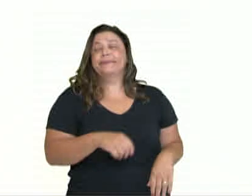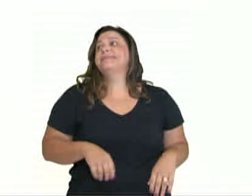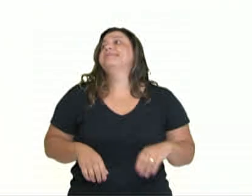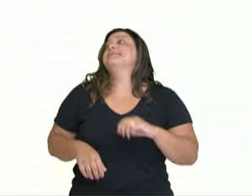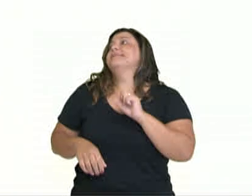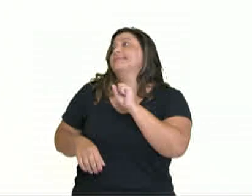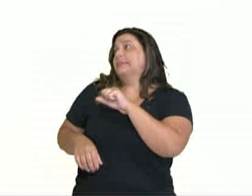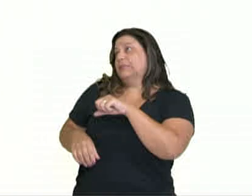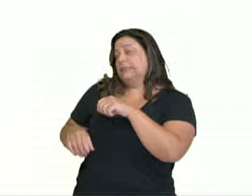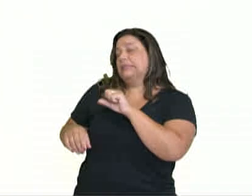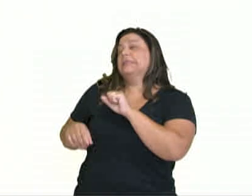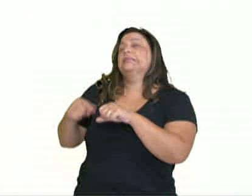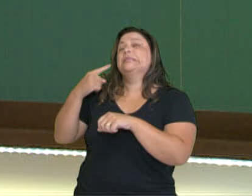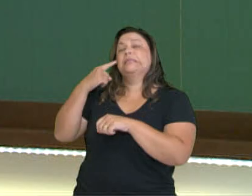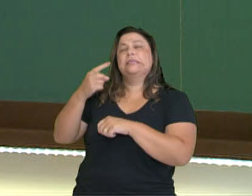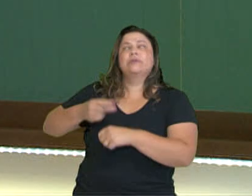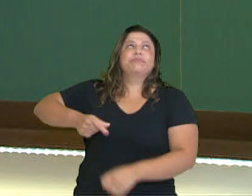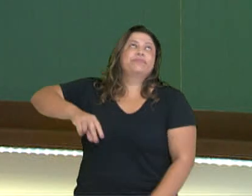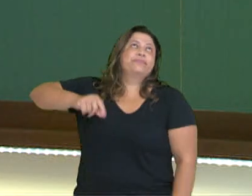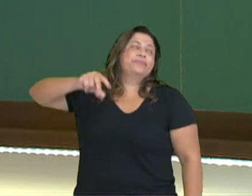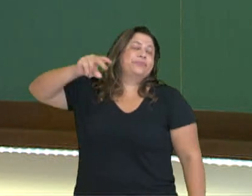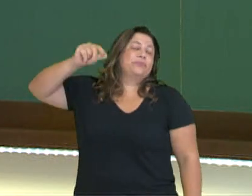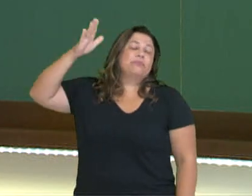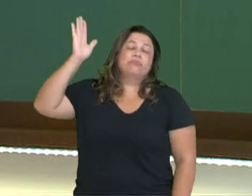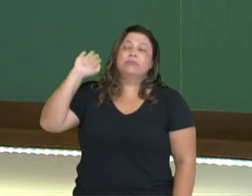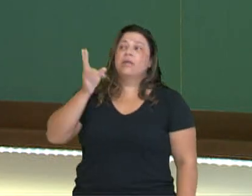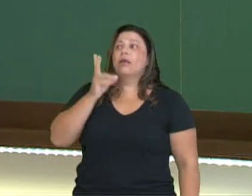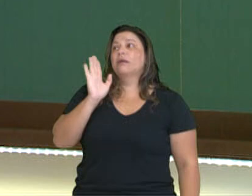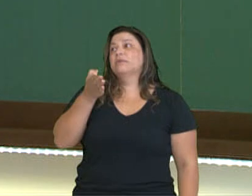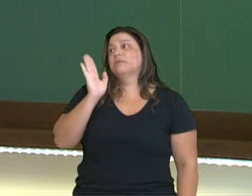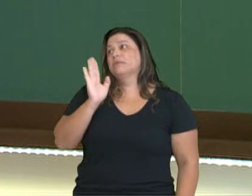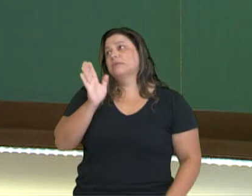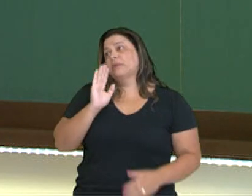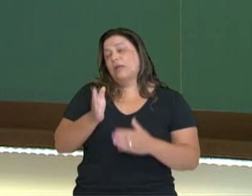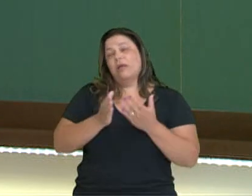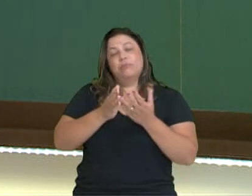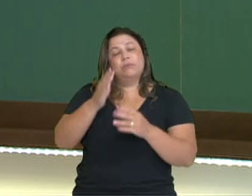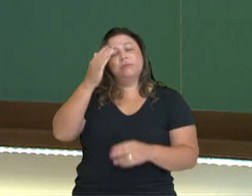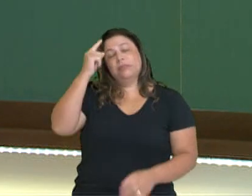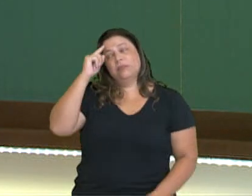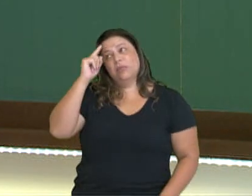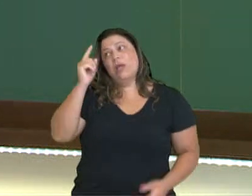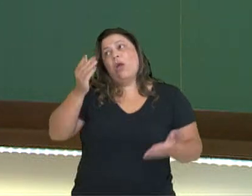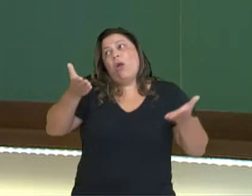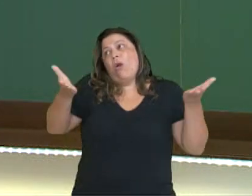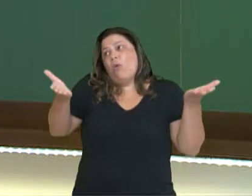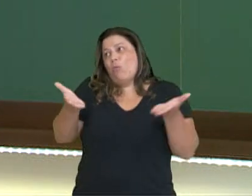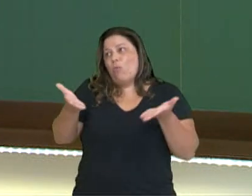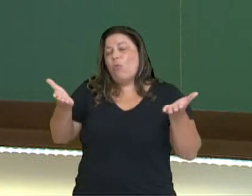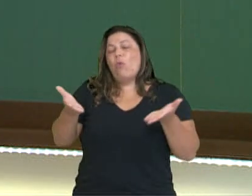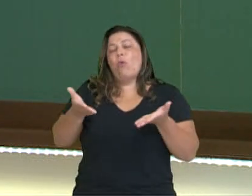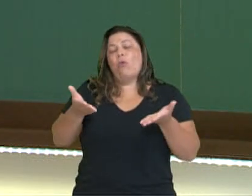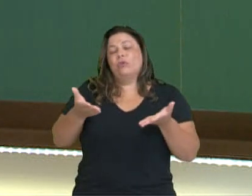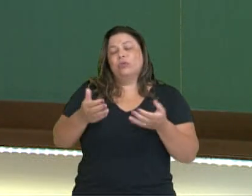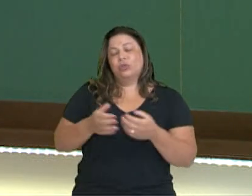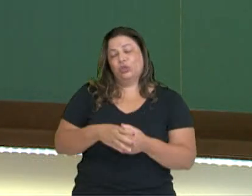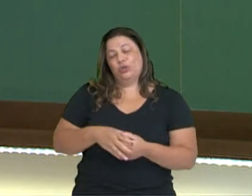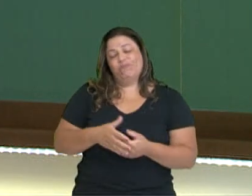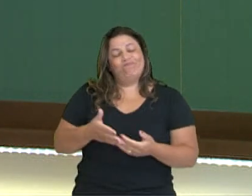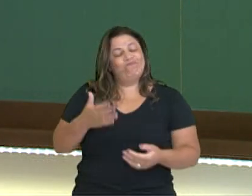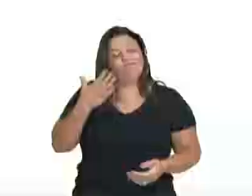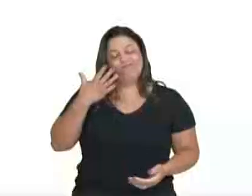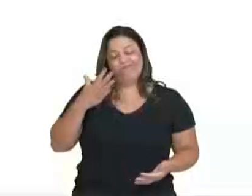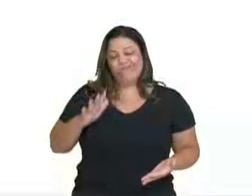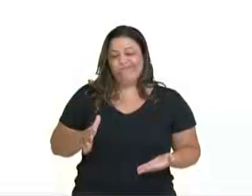esta barca não sei quantas vezes, mas não esperava que justamente hoje. A criança agitou-se